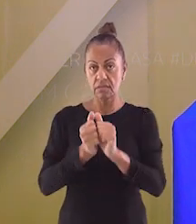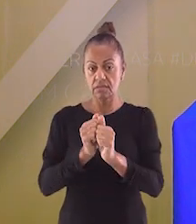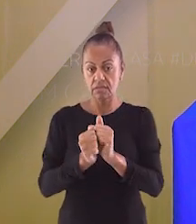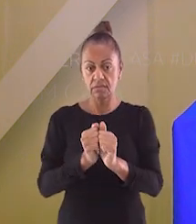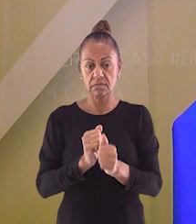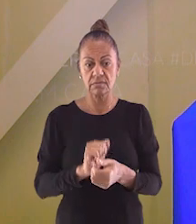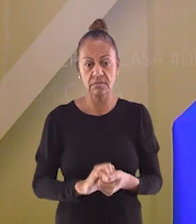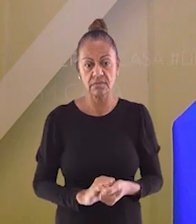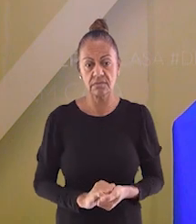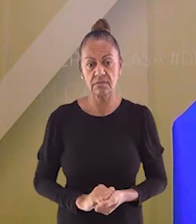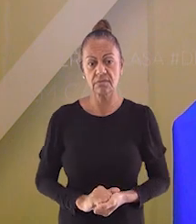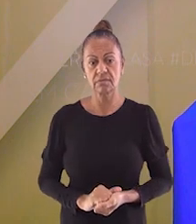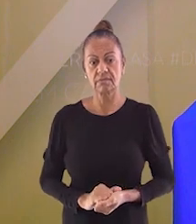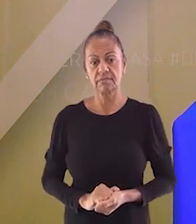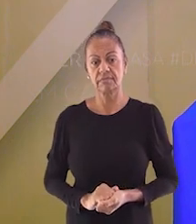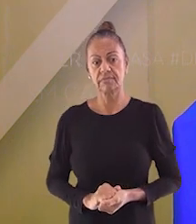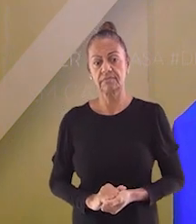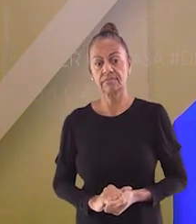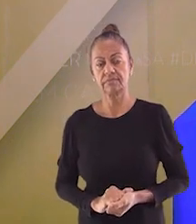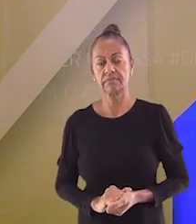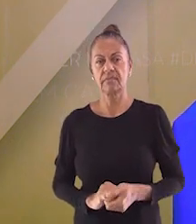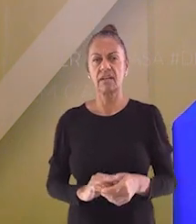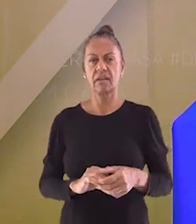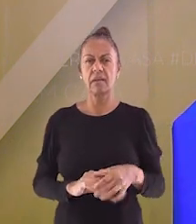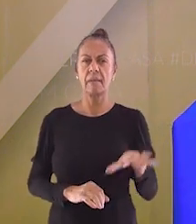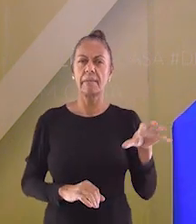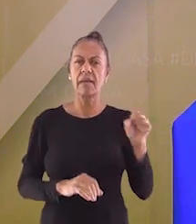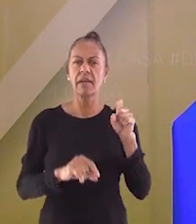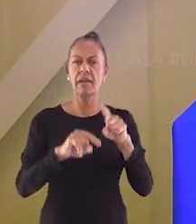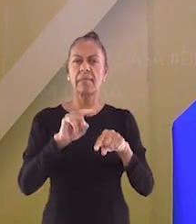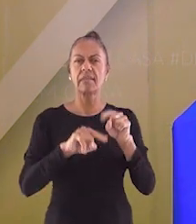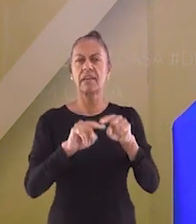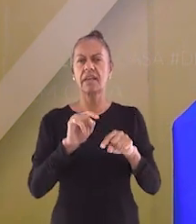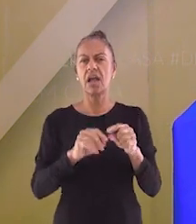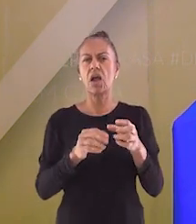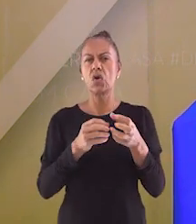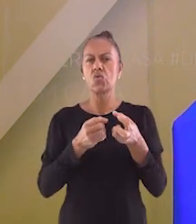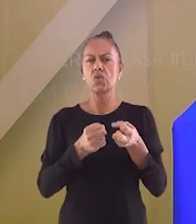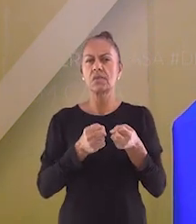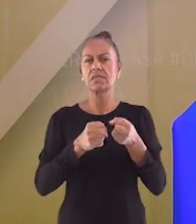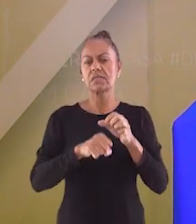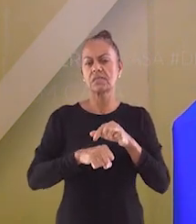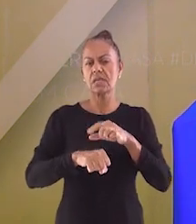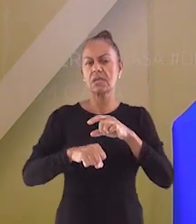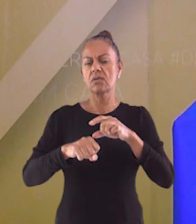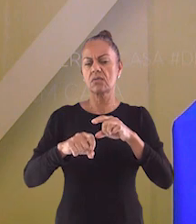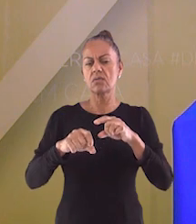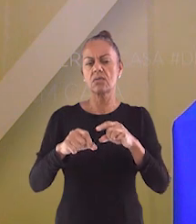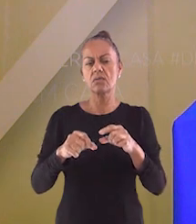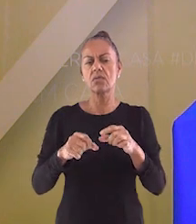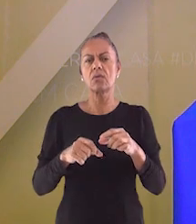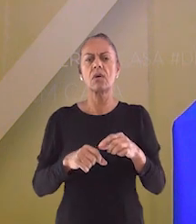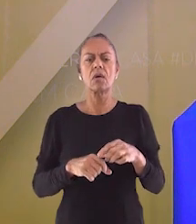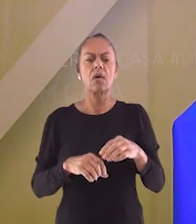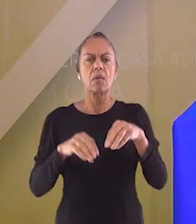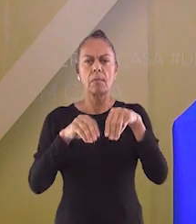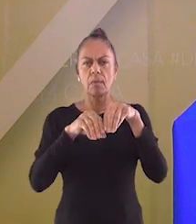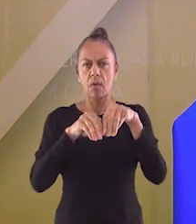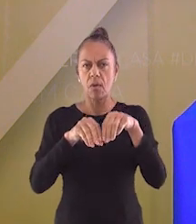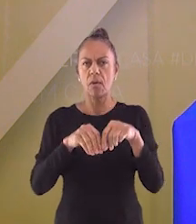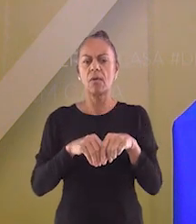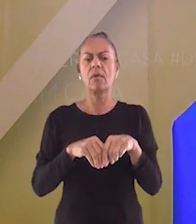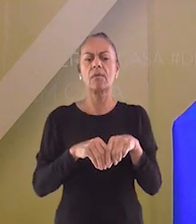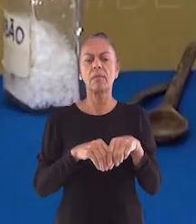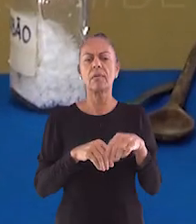colocar, professor? A gente vem com as partes secas, né? A gente tem o bicarbonato. Isso, a gente tem o açúcar. bicarbonato aqui,